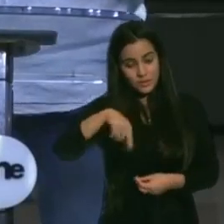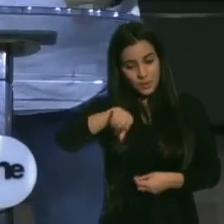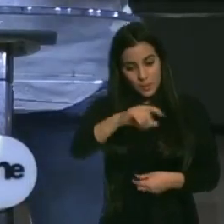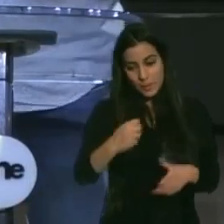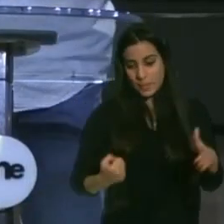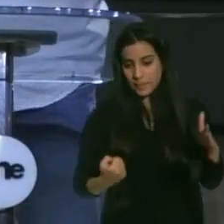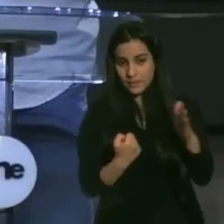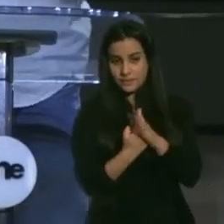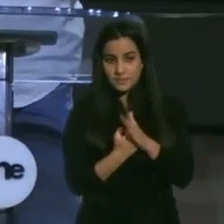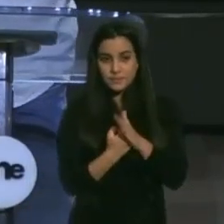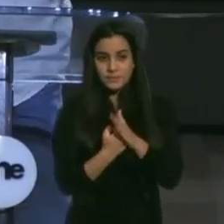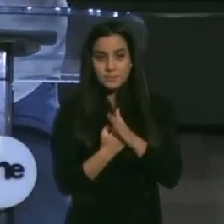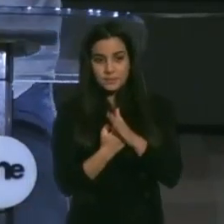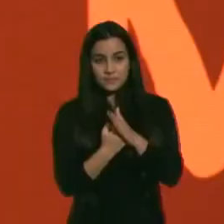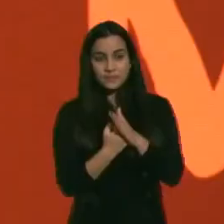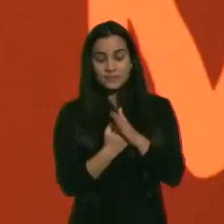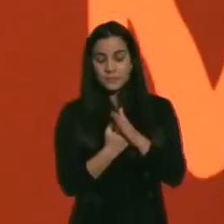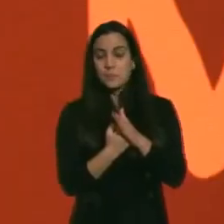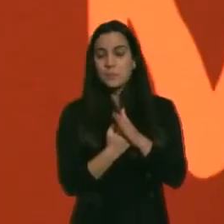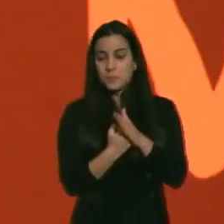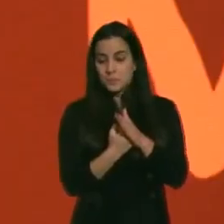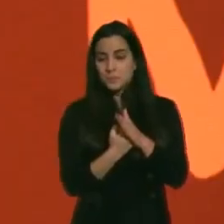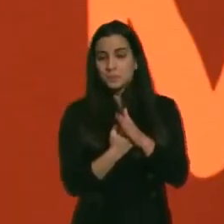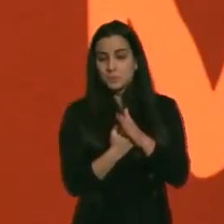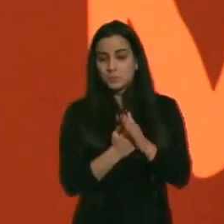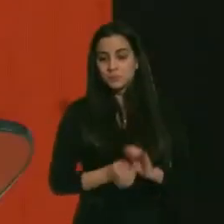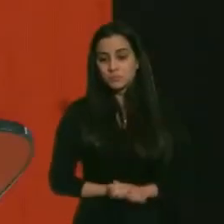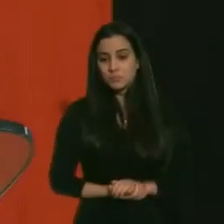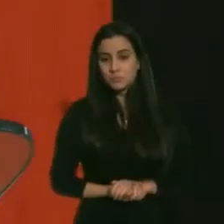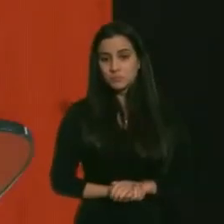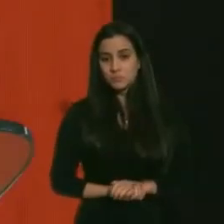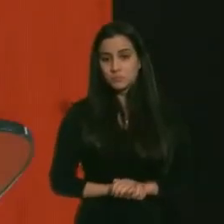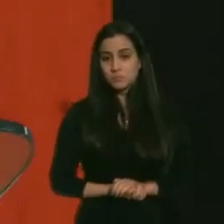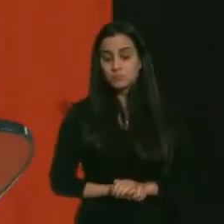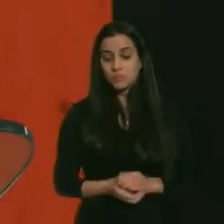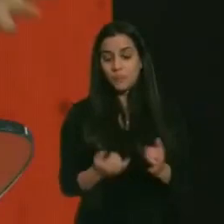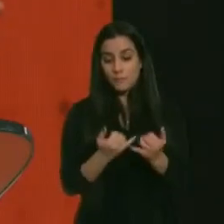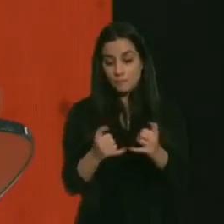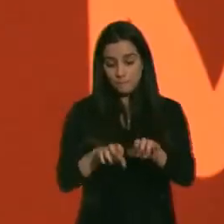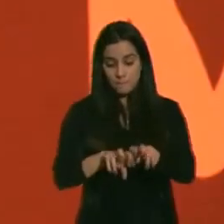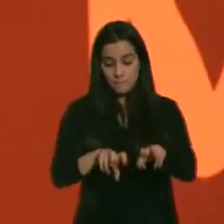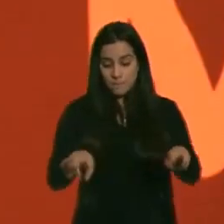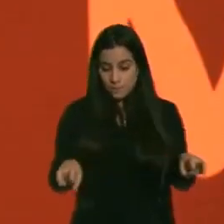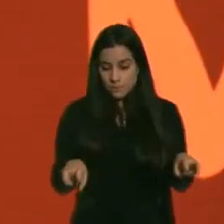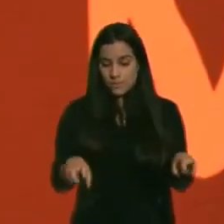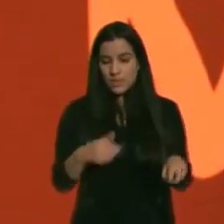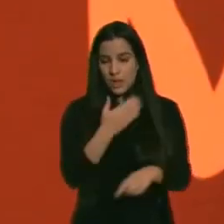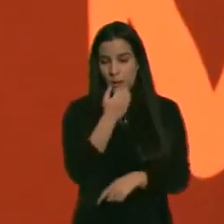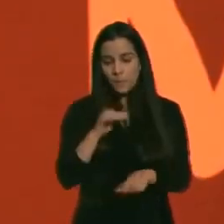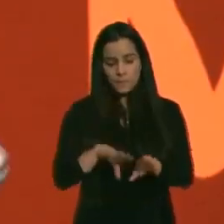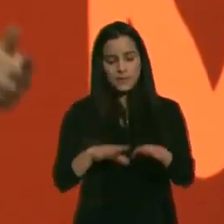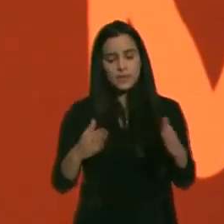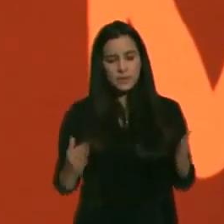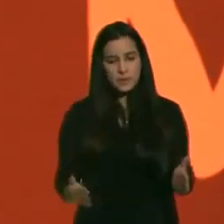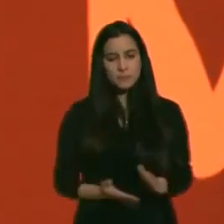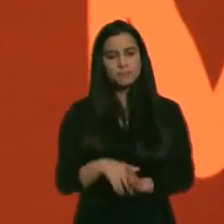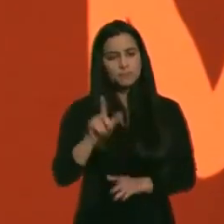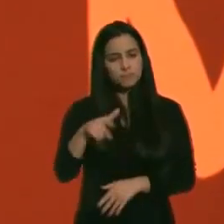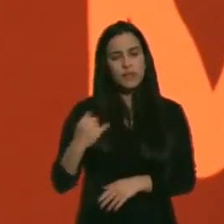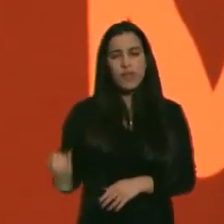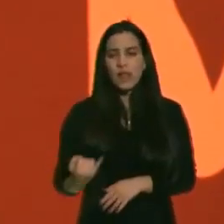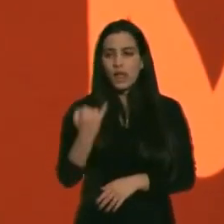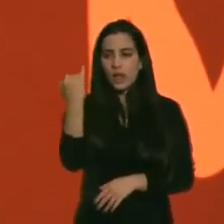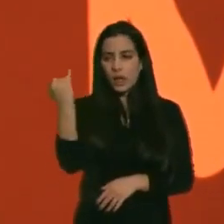mais fina refeição. Um banquete. E é interessante que a palavra de Deus, em